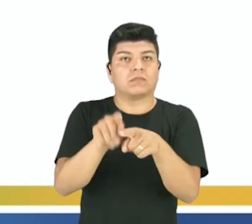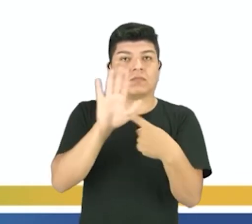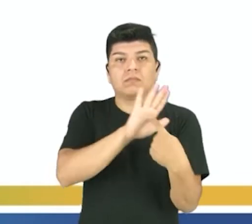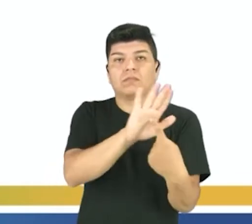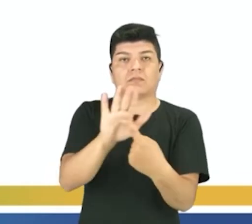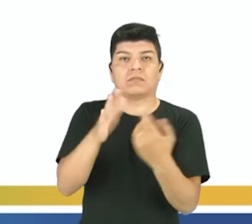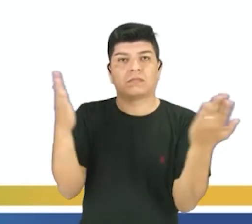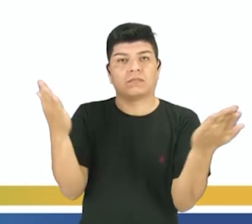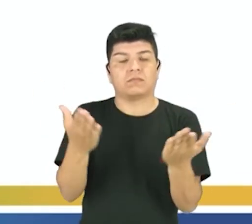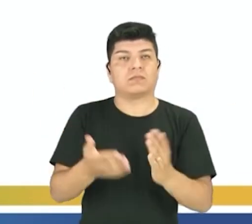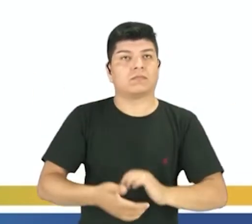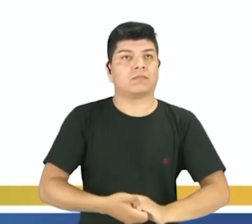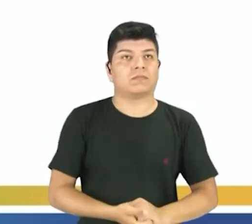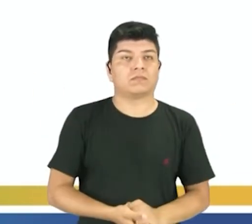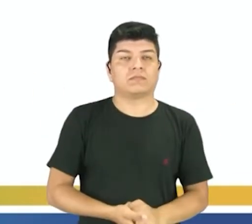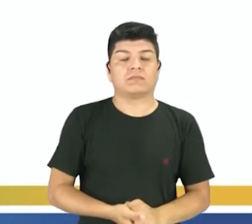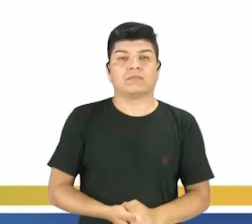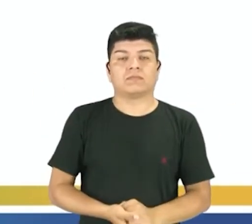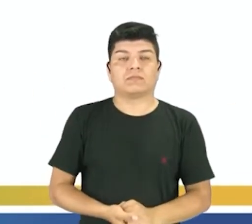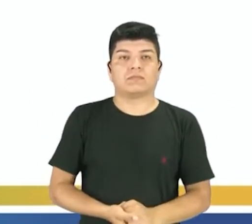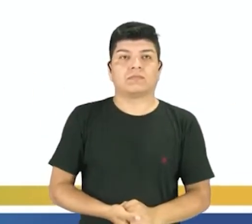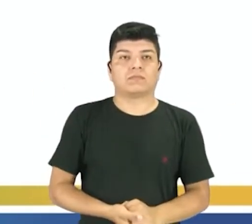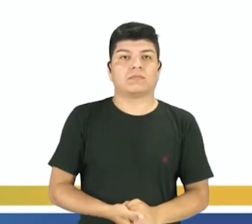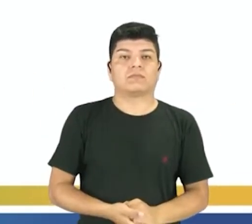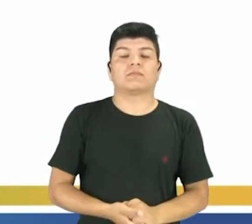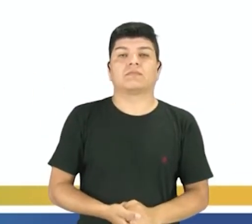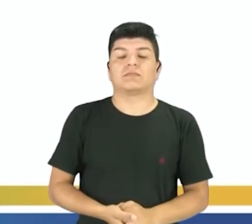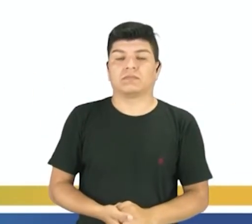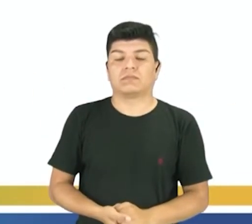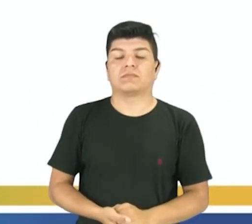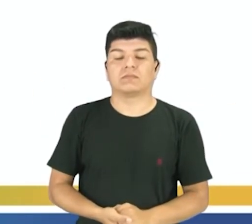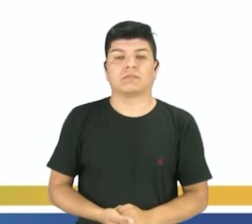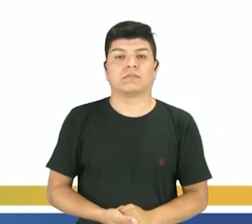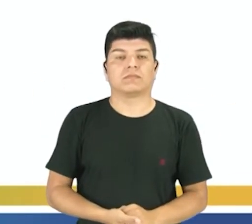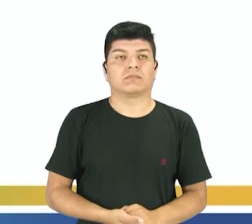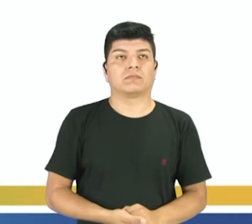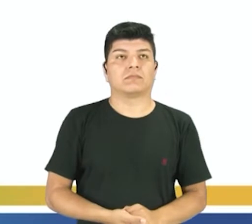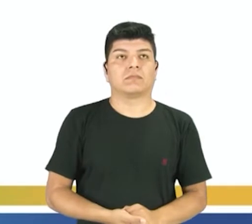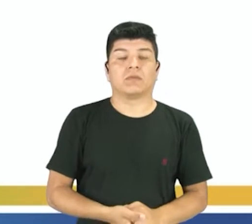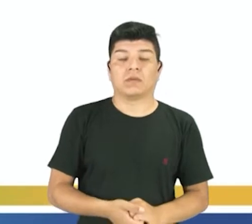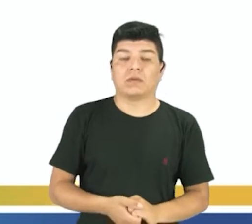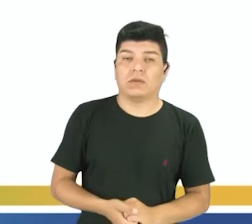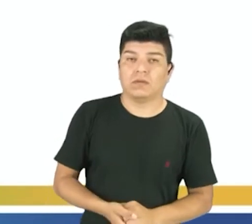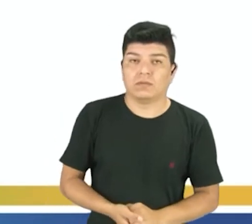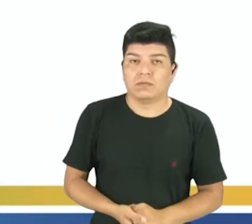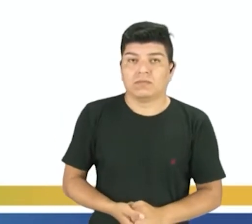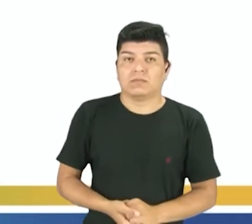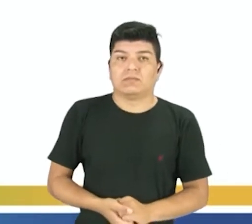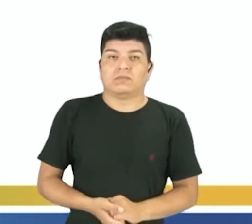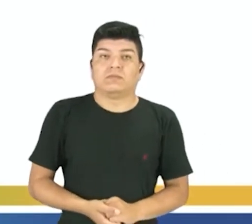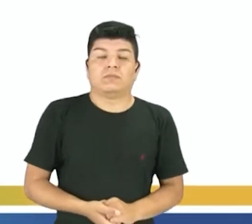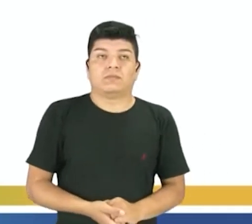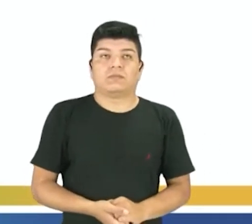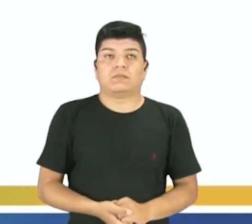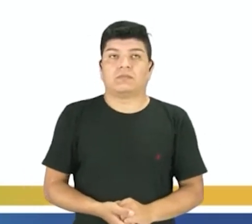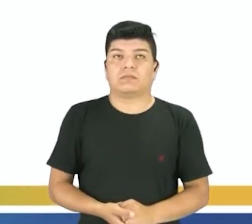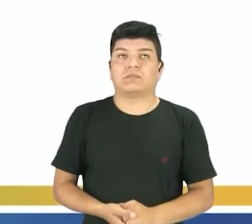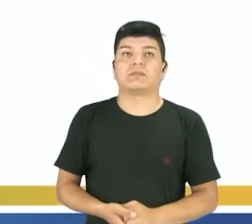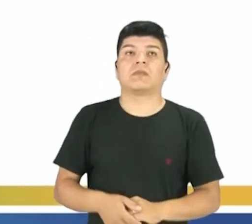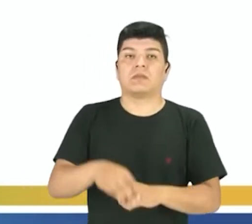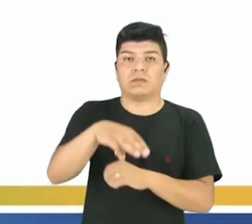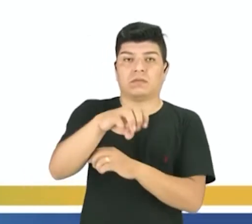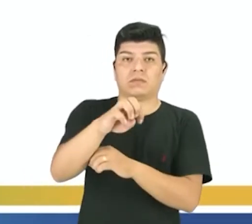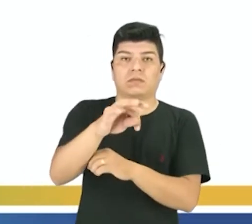abordar. Então, passado esse primeiro momento, né, do